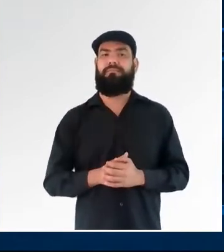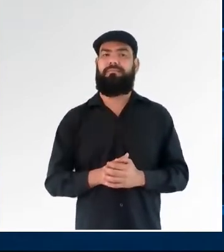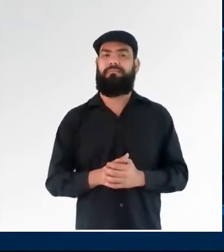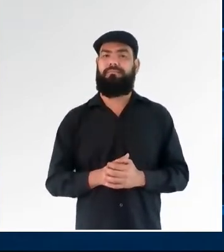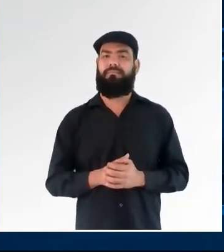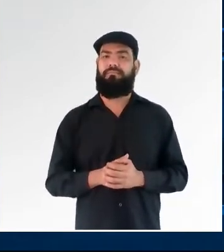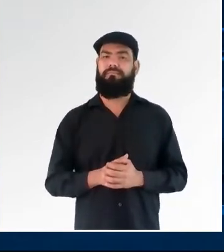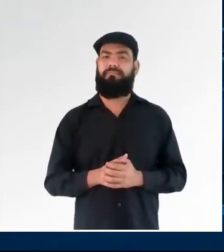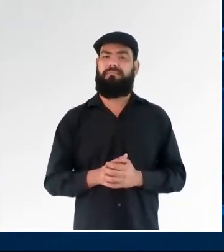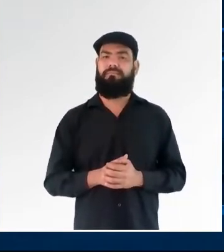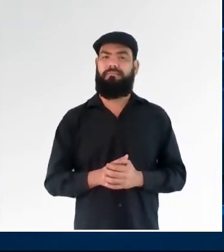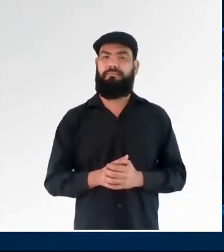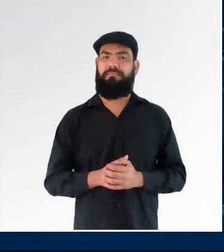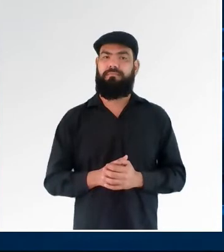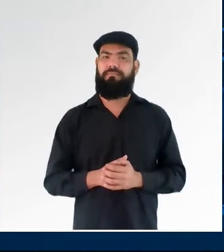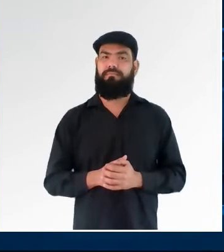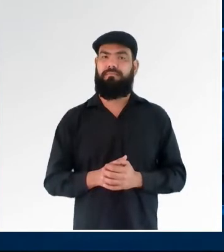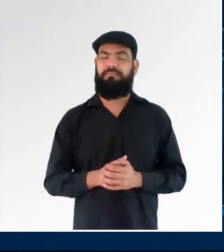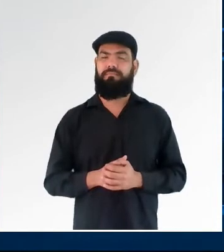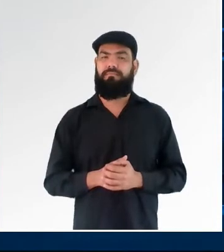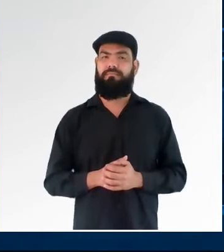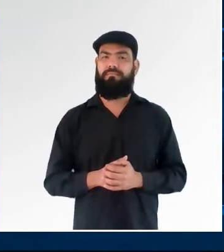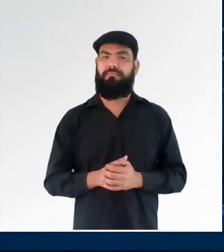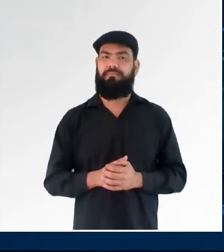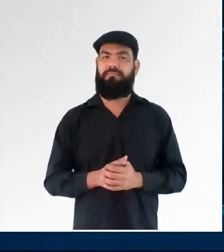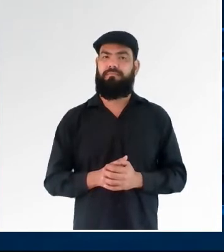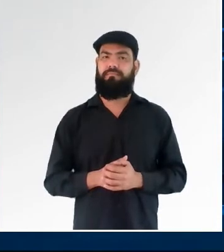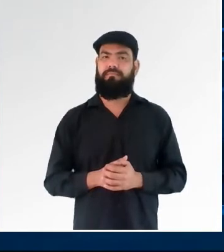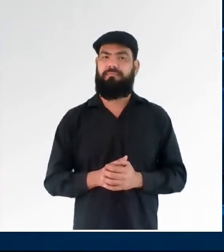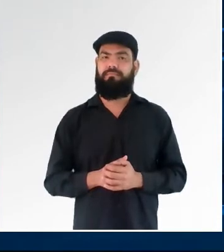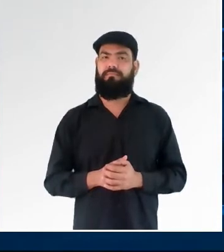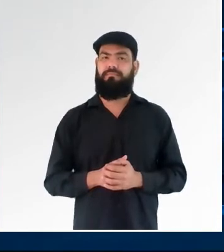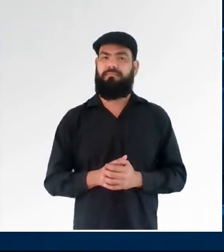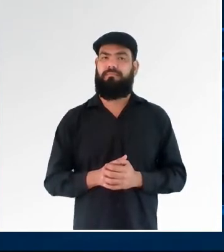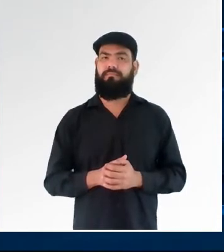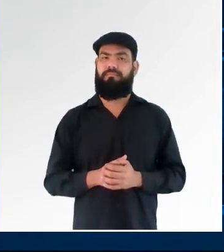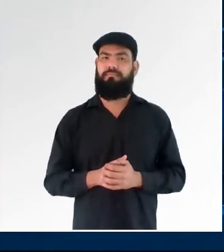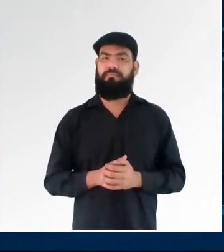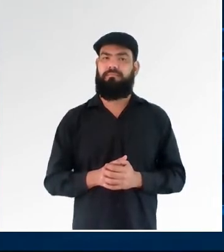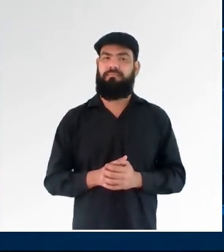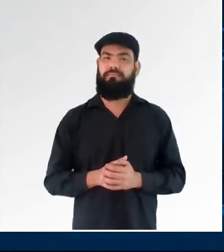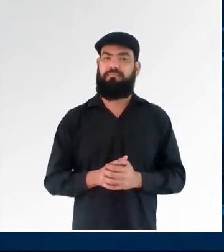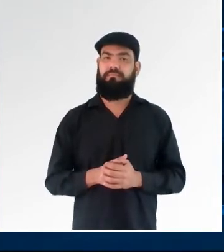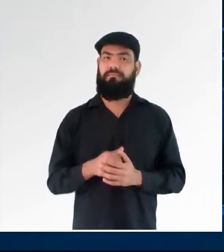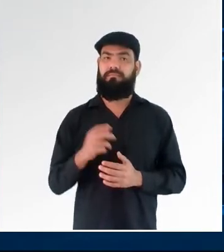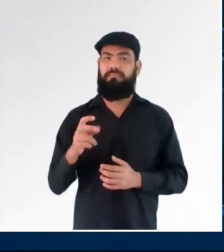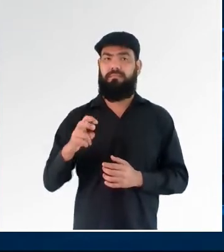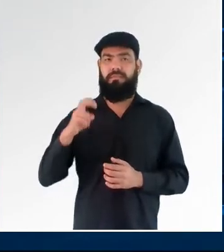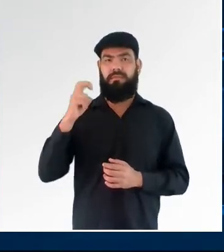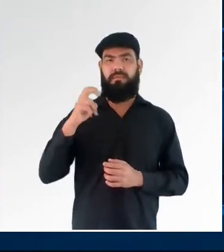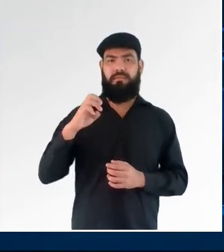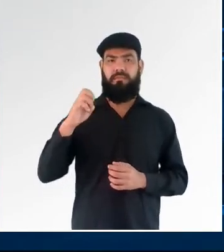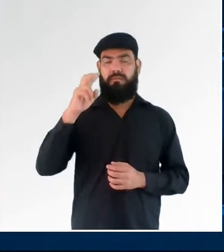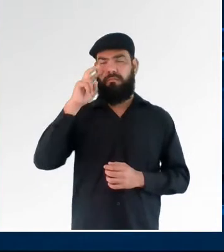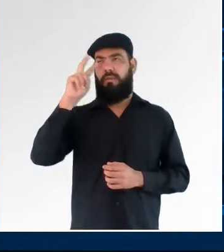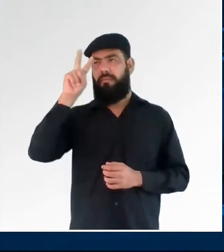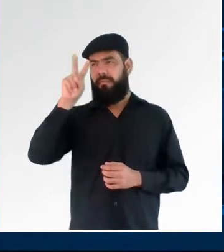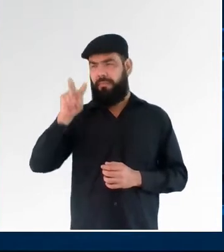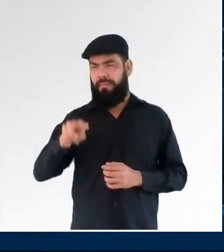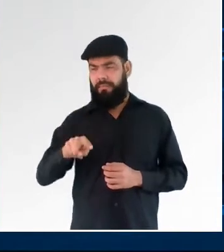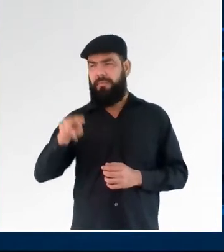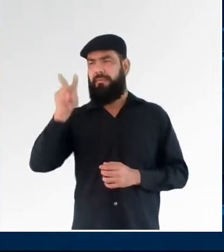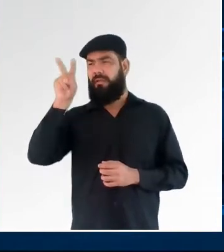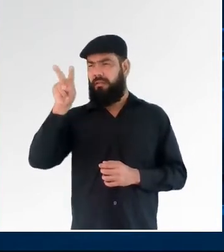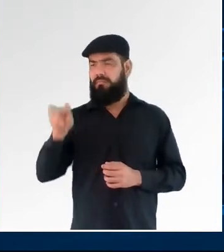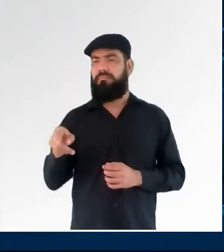Então temos aí, ó, Memórias por Correspondência. Já na 5ª edição, lá fora do Brasil, chega ao Brasil para revelar a